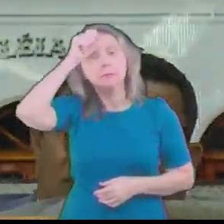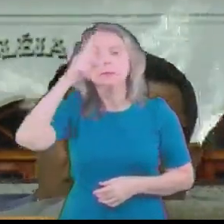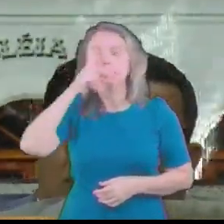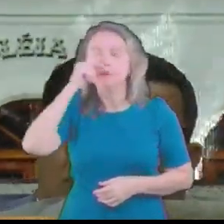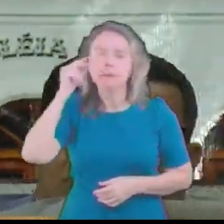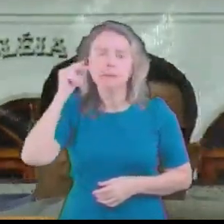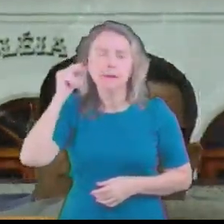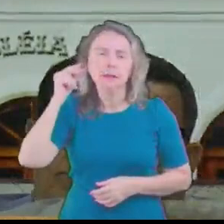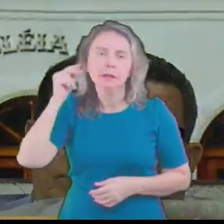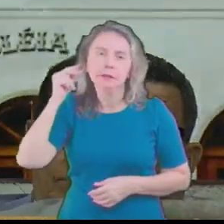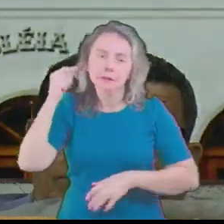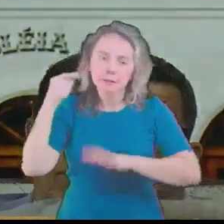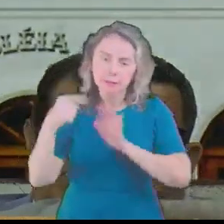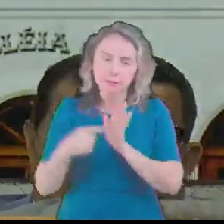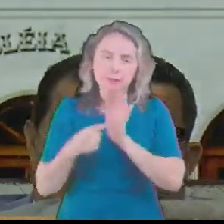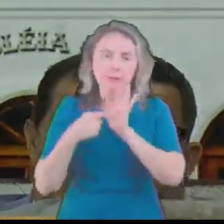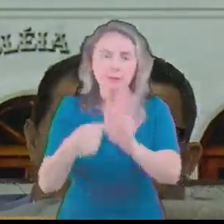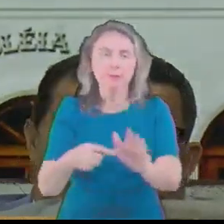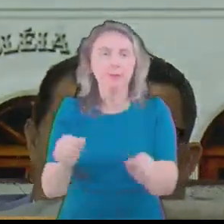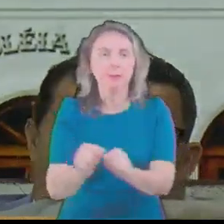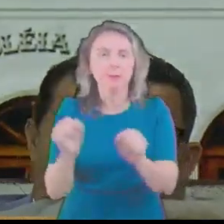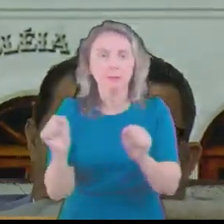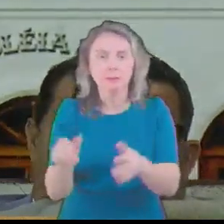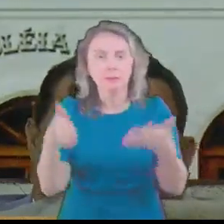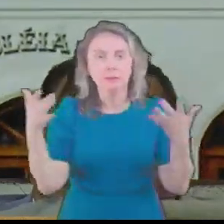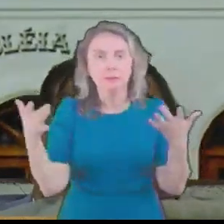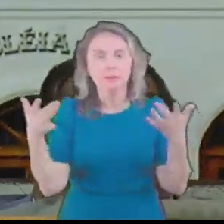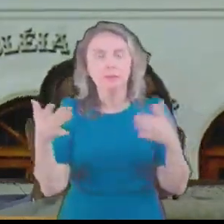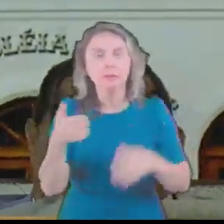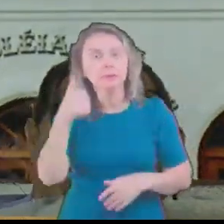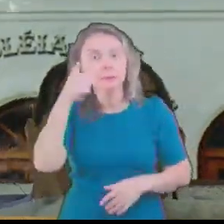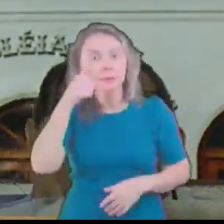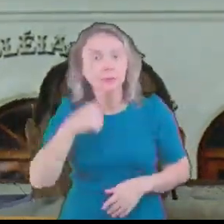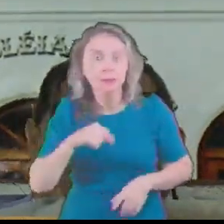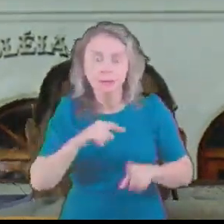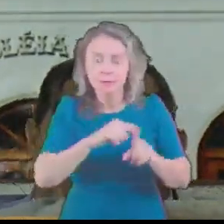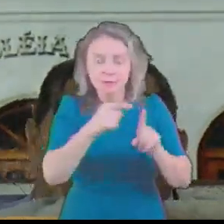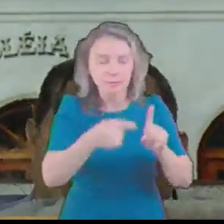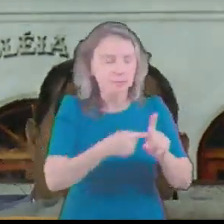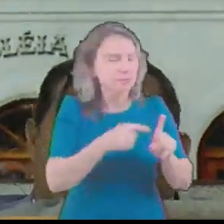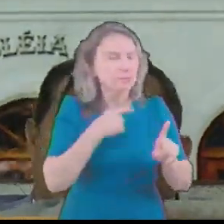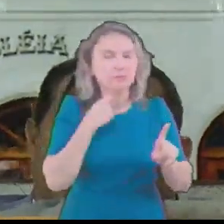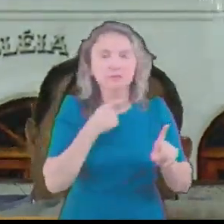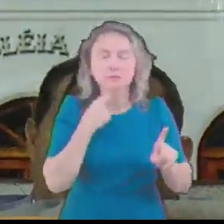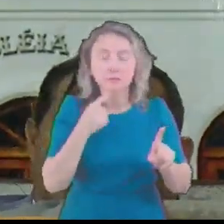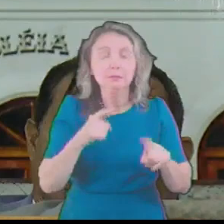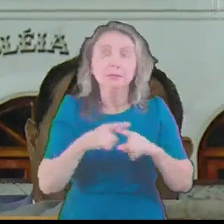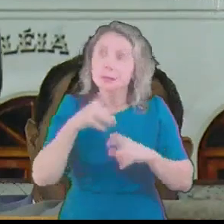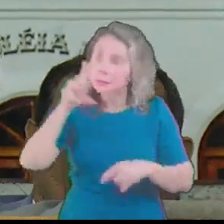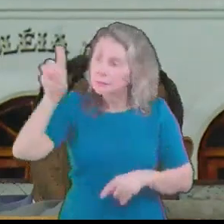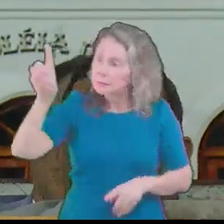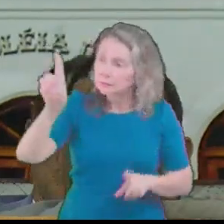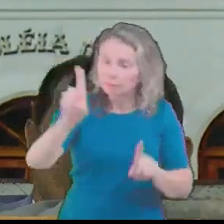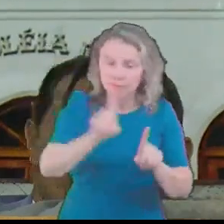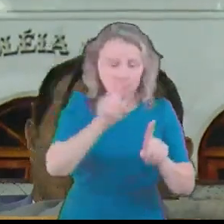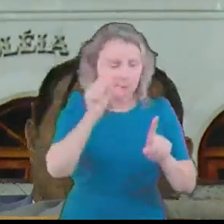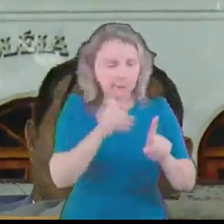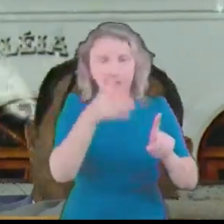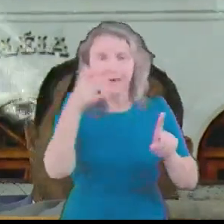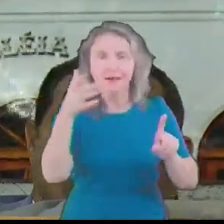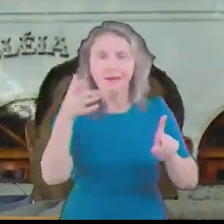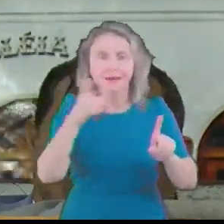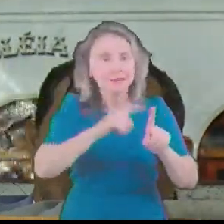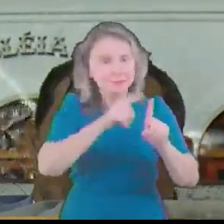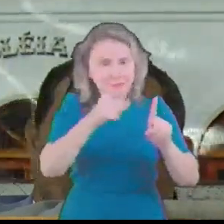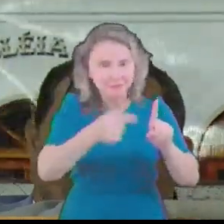dizer que Ele é o Deus da mulher estéril, que não pode gerar, e que Ele abre a madre, porque não é a medicina que